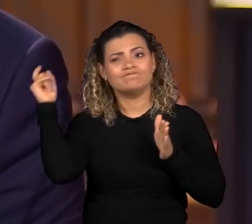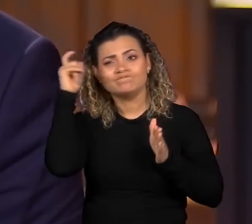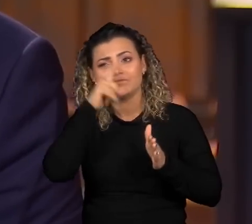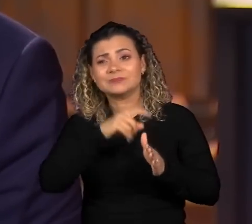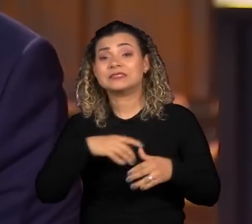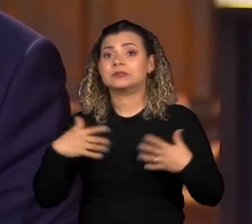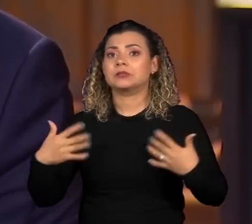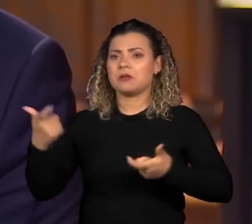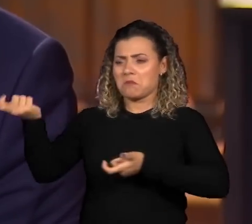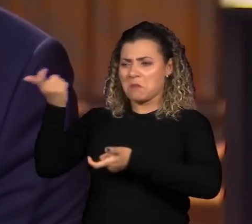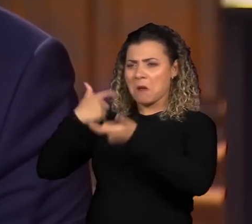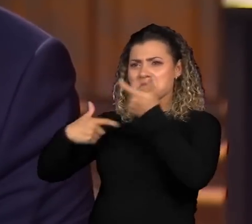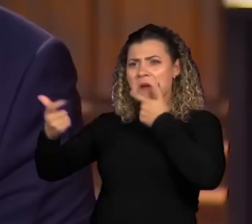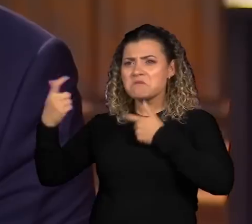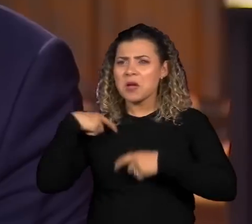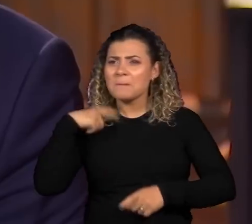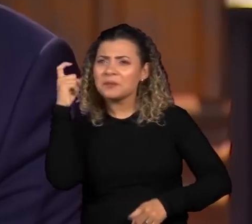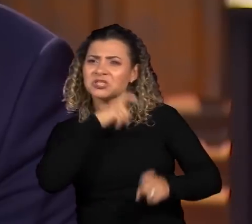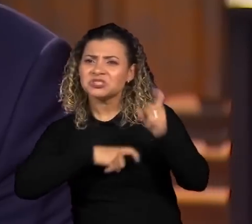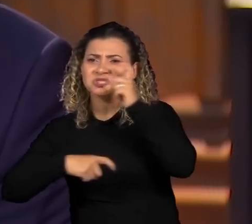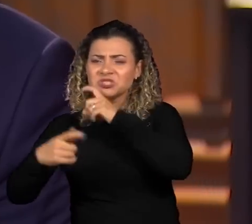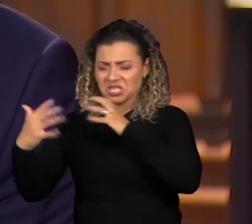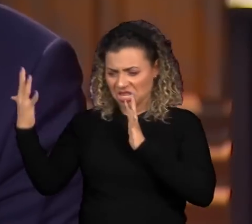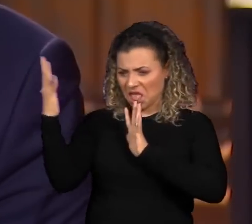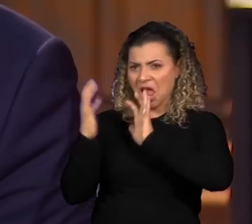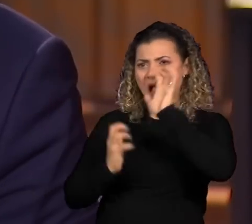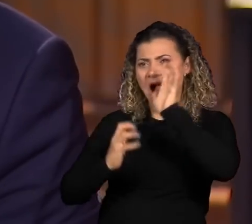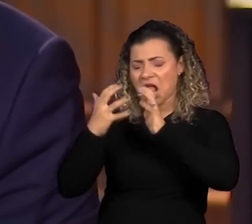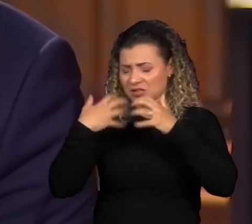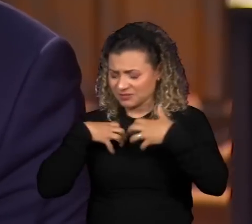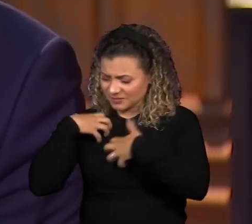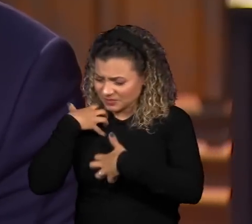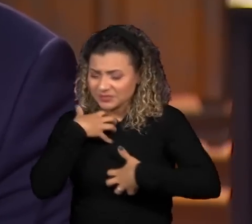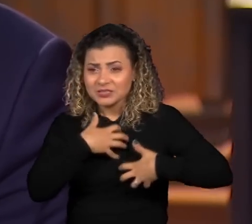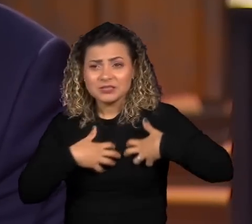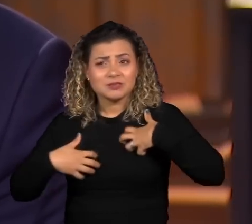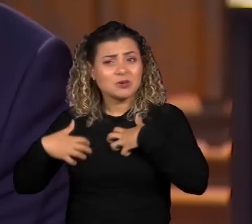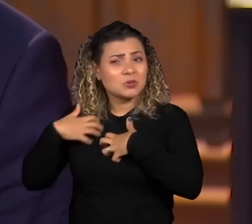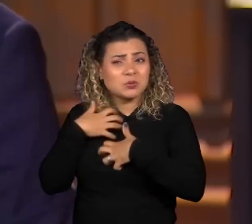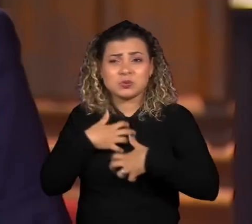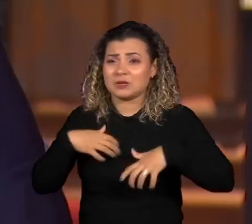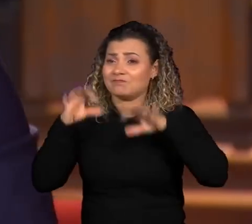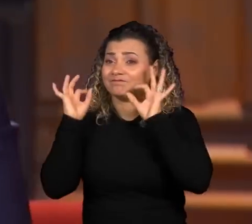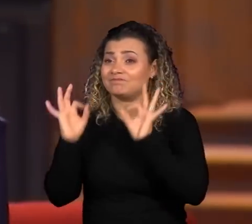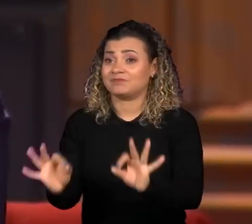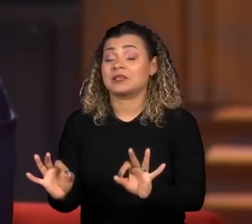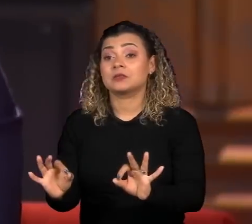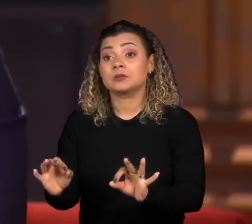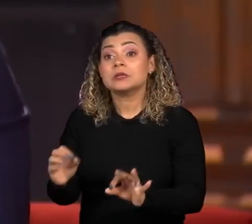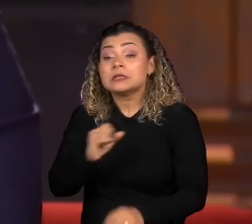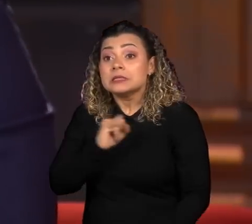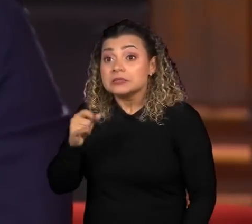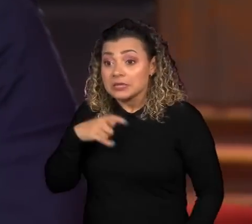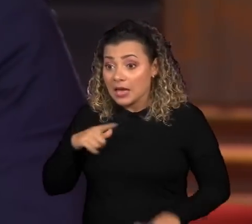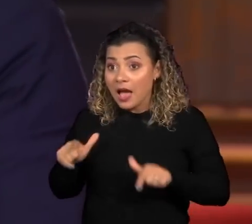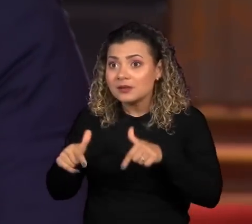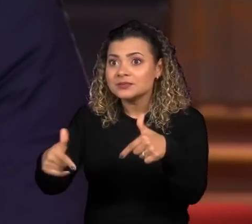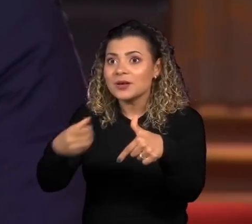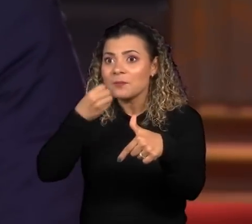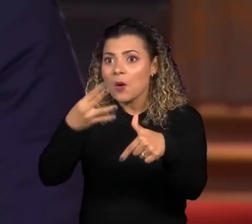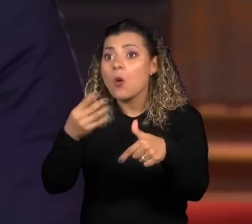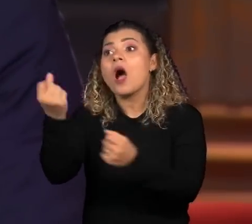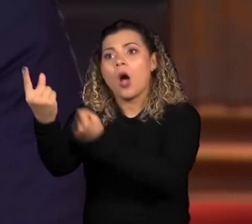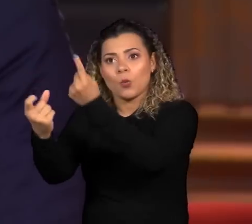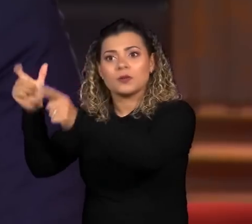de calúnias, mentiras, discórdias que me feriram profundamente. Porque quando você faz o bem, você